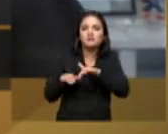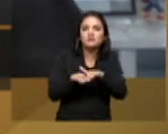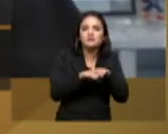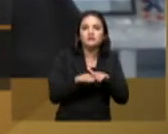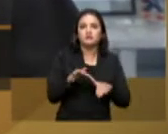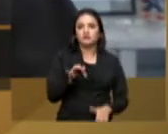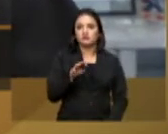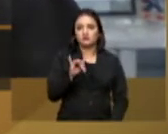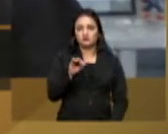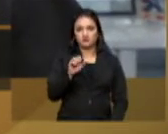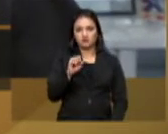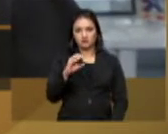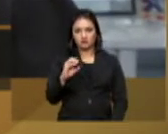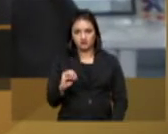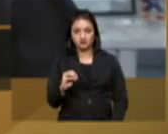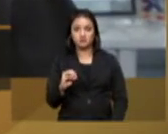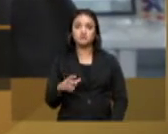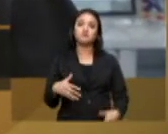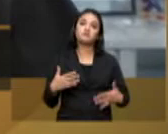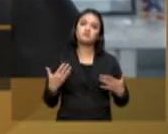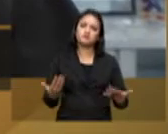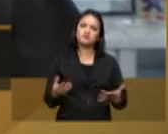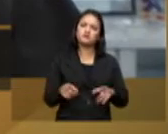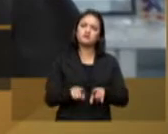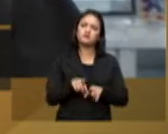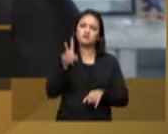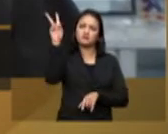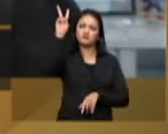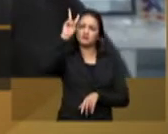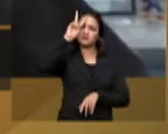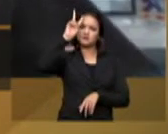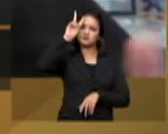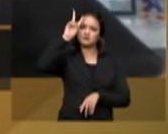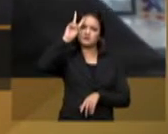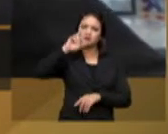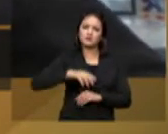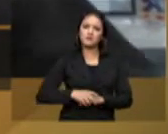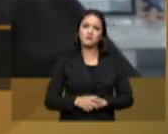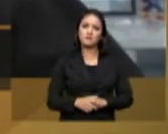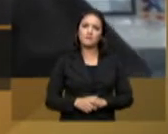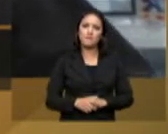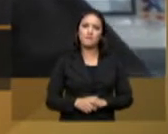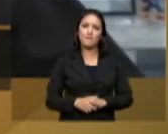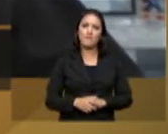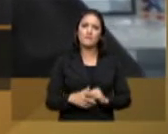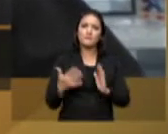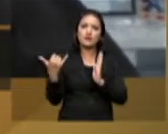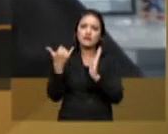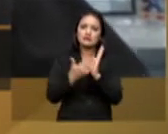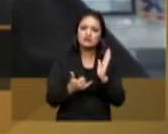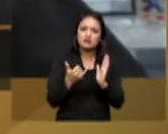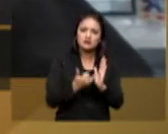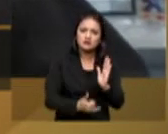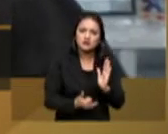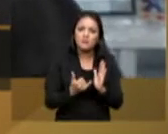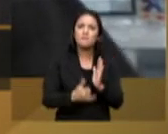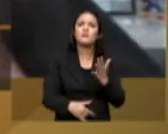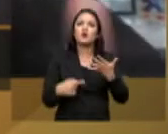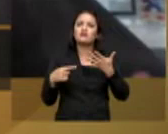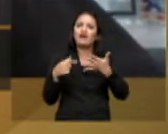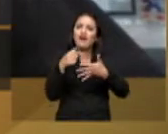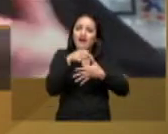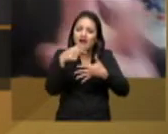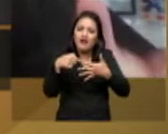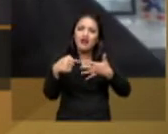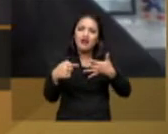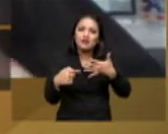Nesse mesmo contexto, nós lembramos que cada um desses tributos, que ali está nesse rol taxativo,